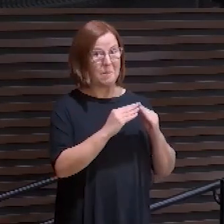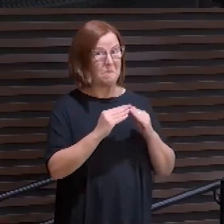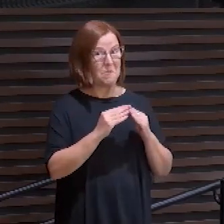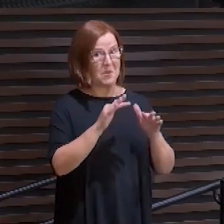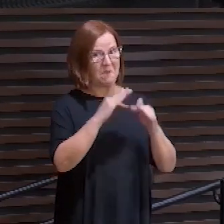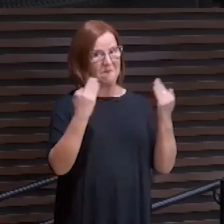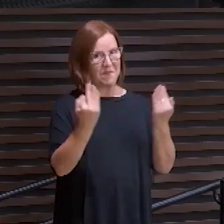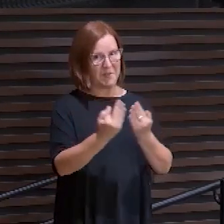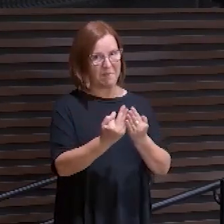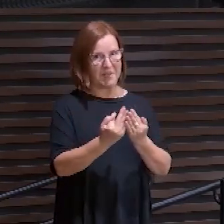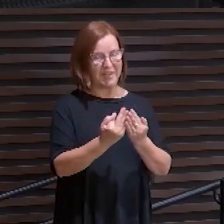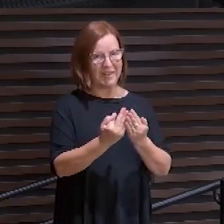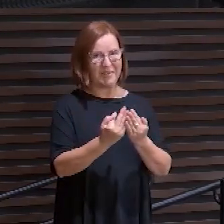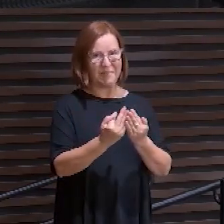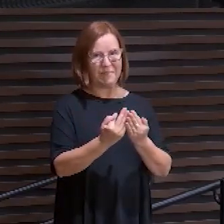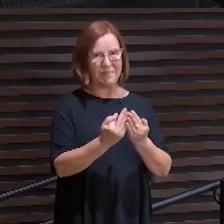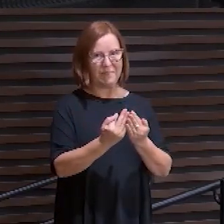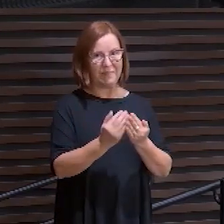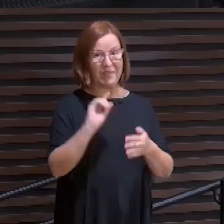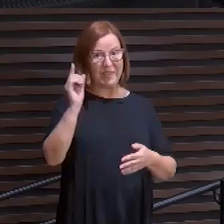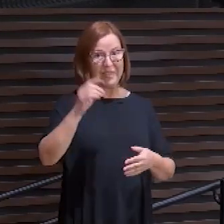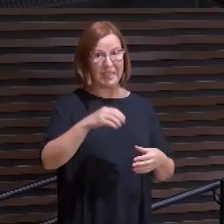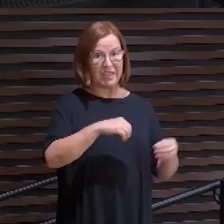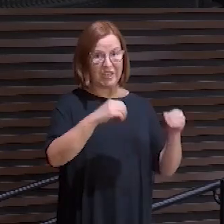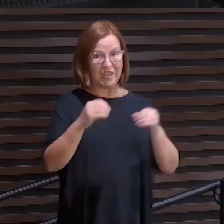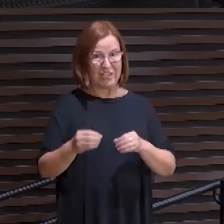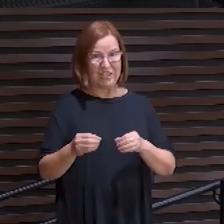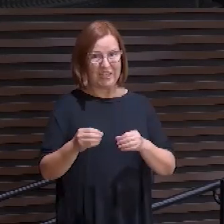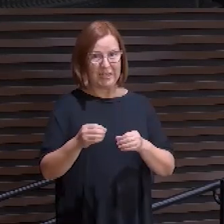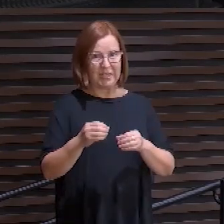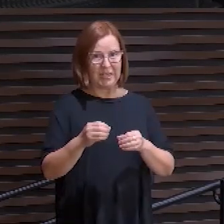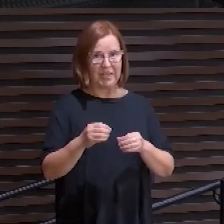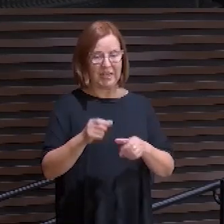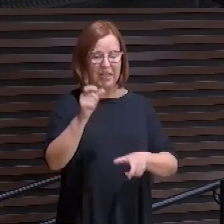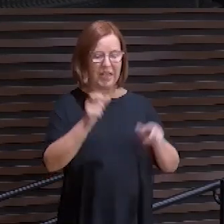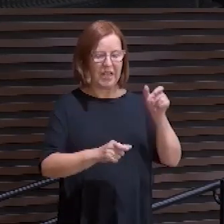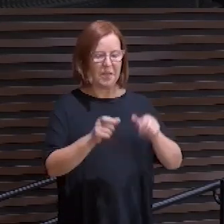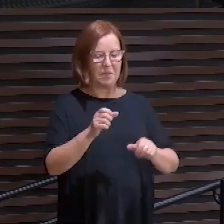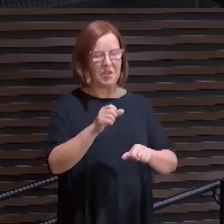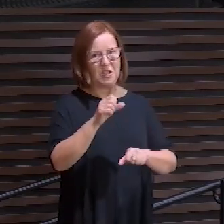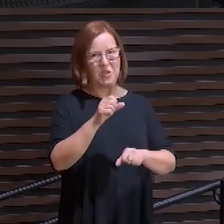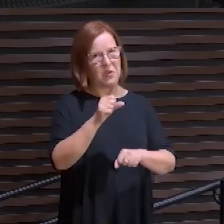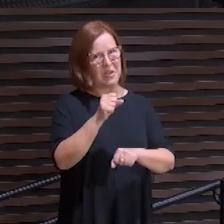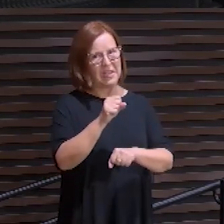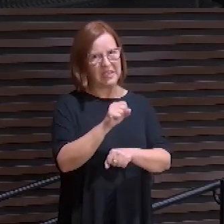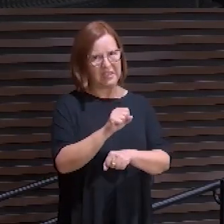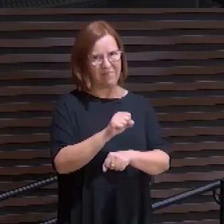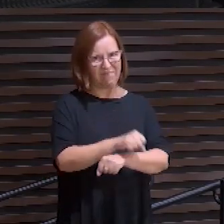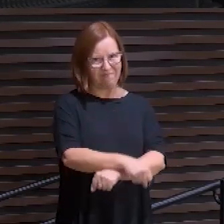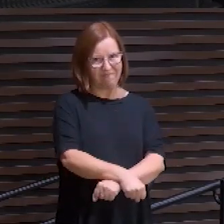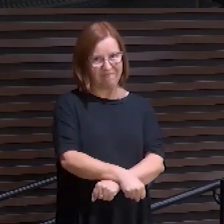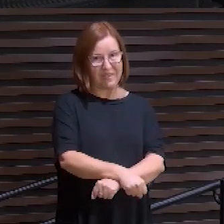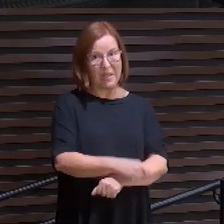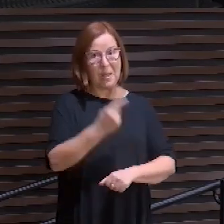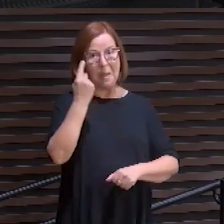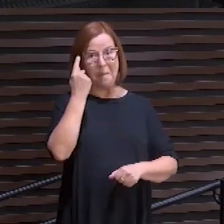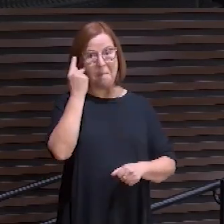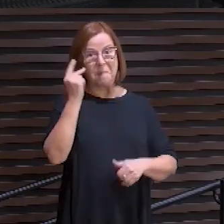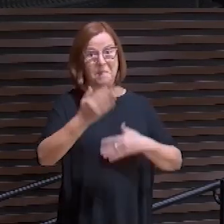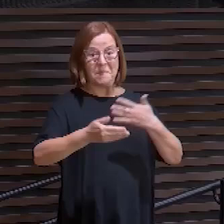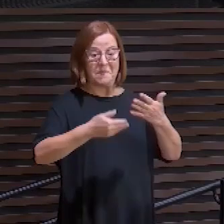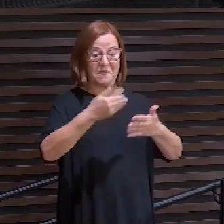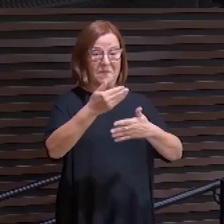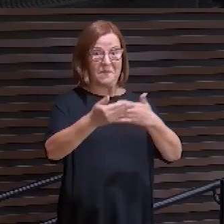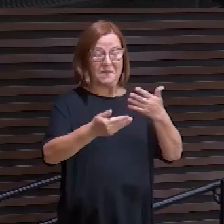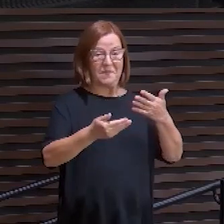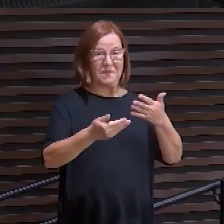tira os cativos para o sucesso, para o êxito, para a